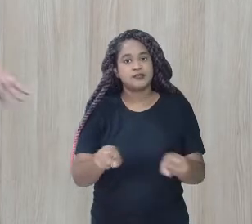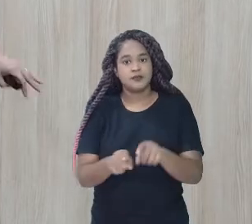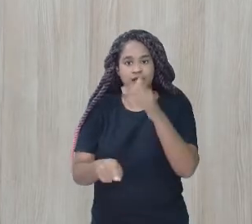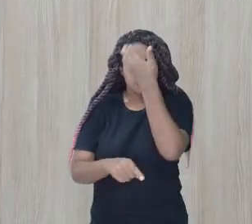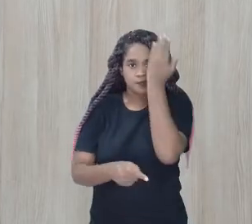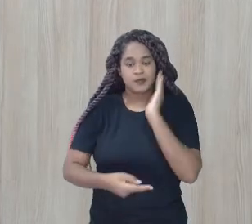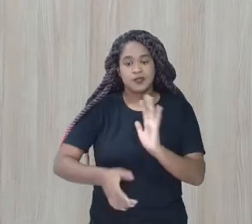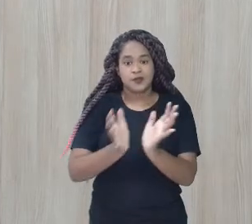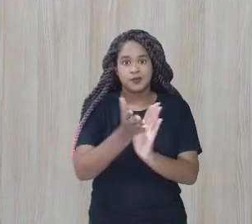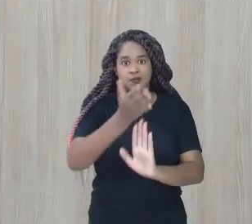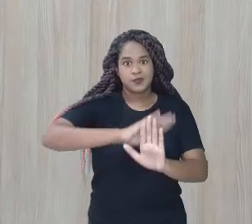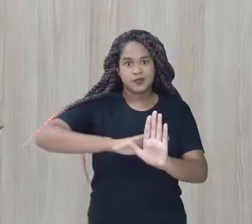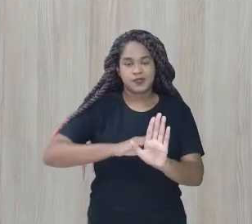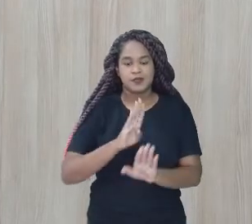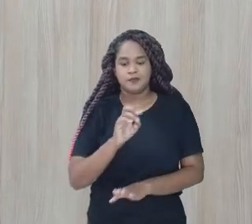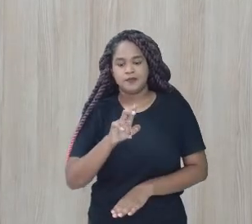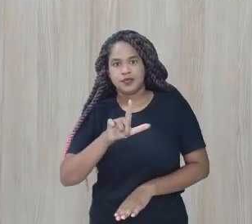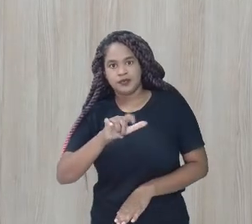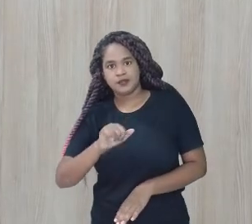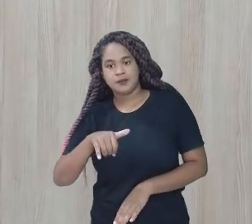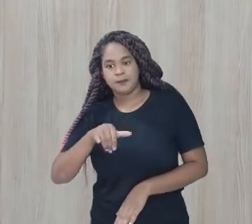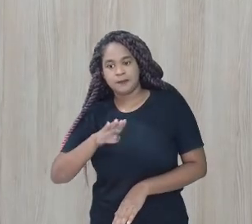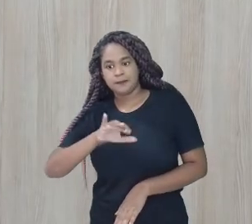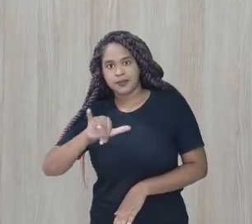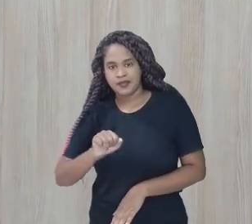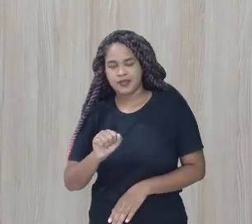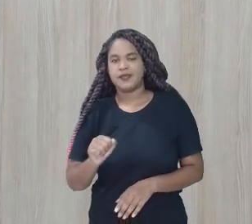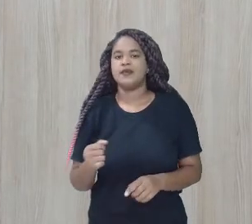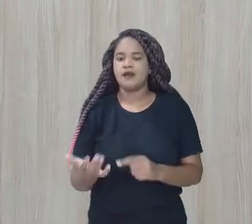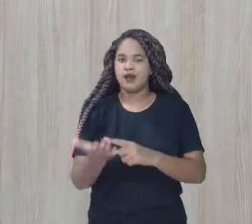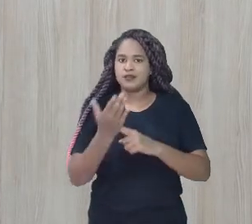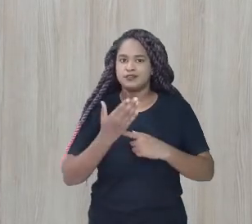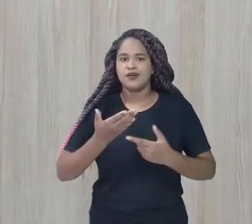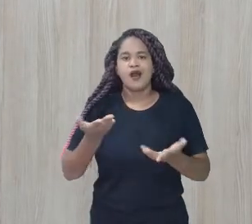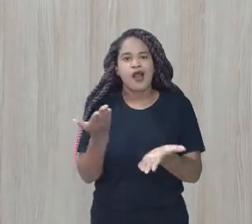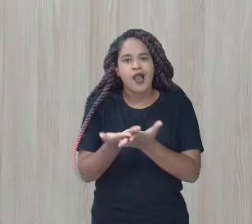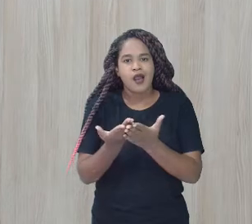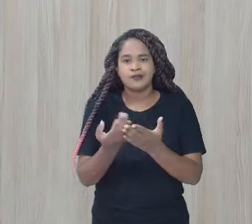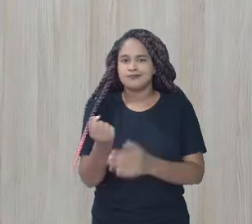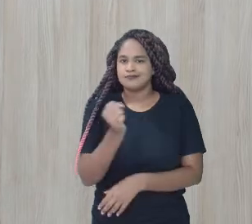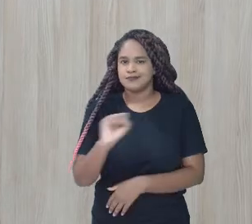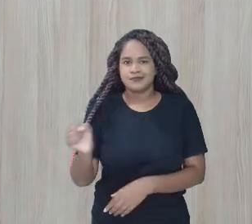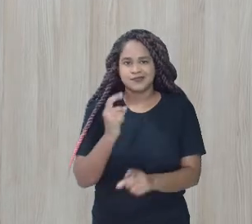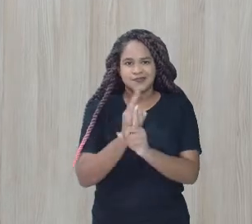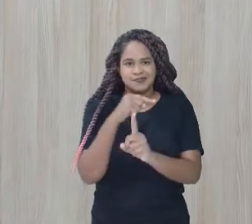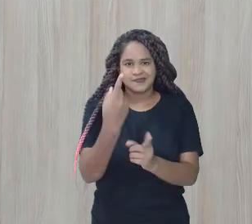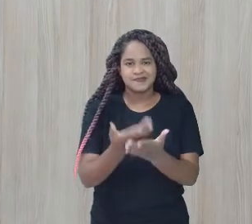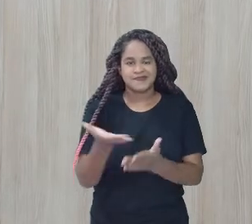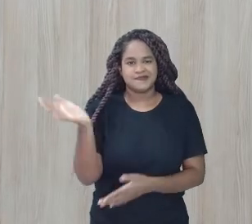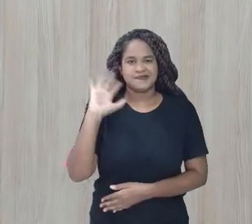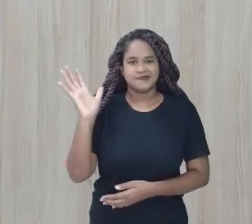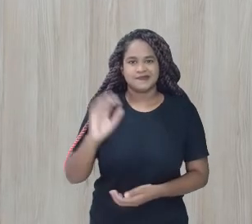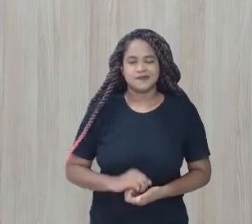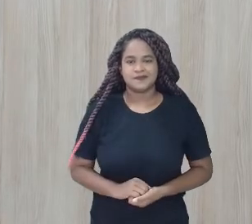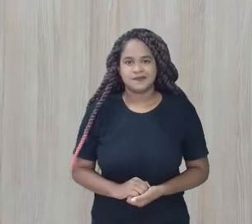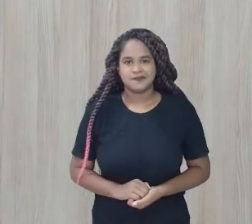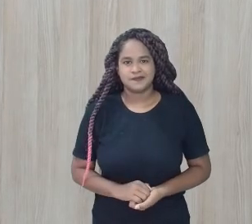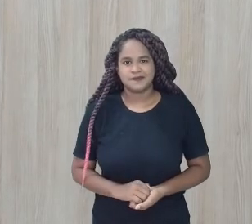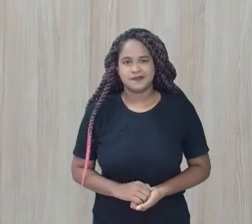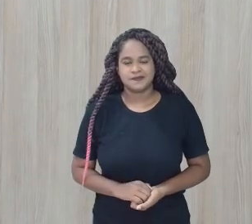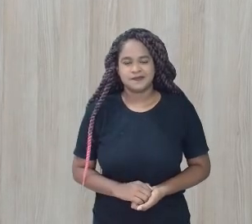Bia, a produção maravilhosa, por proporcionar essa aula massa, tá certo? A gente vai se ver na próxima. Até mais. Tchau, tchau.